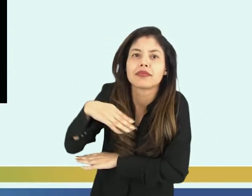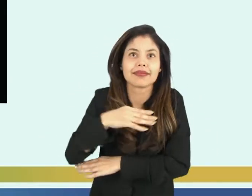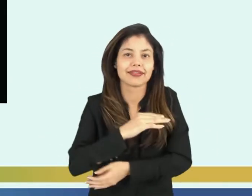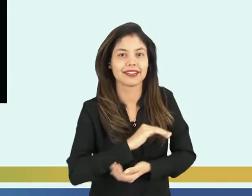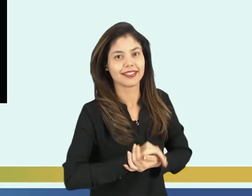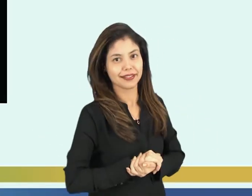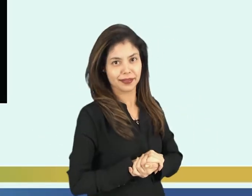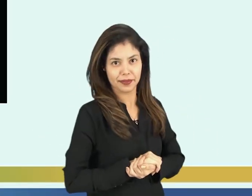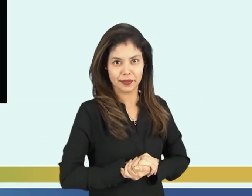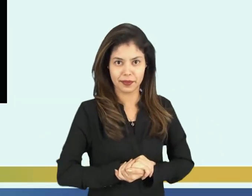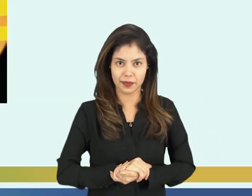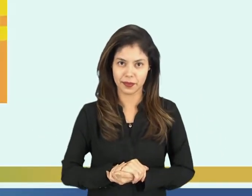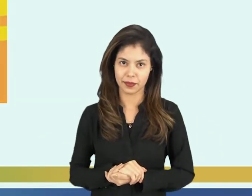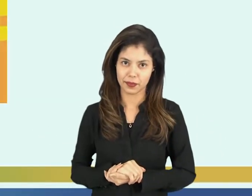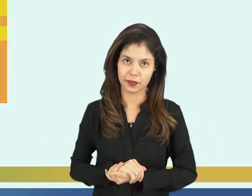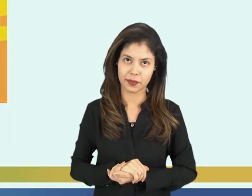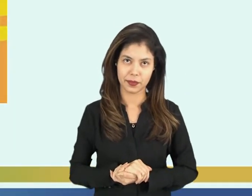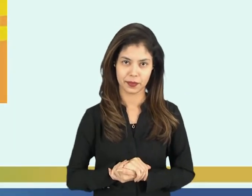Vem!